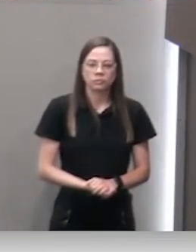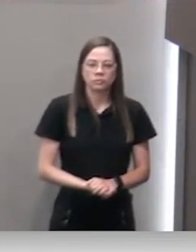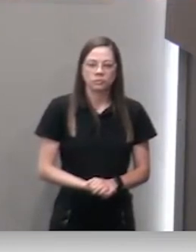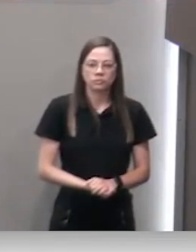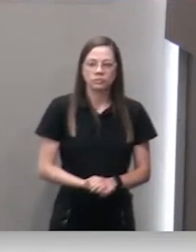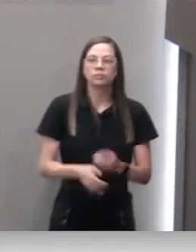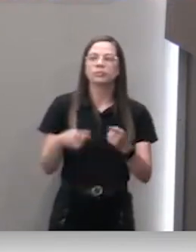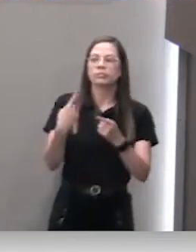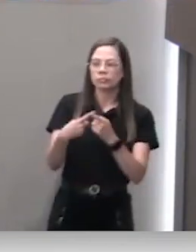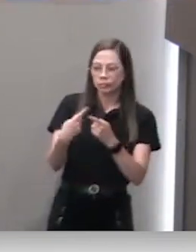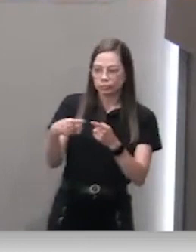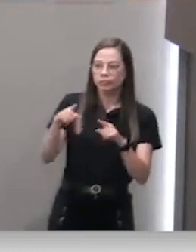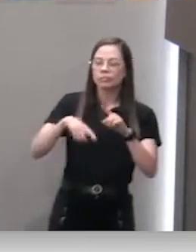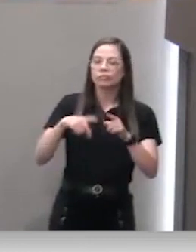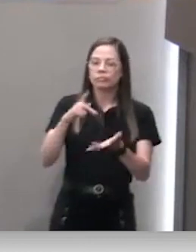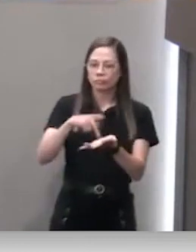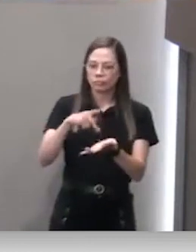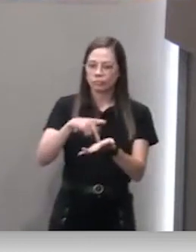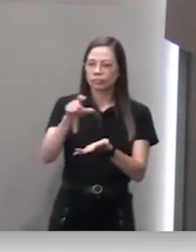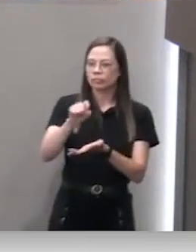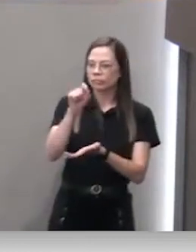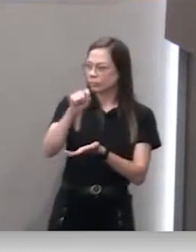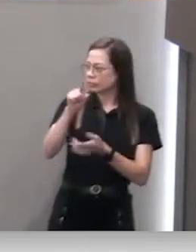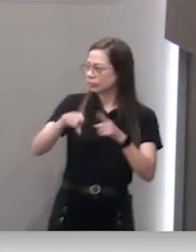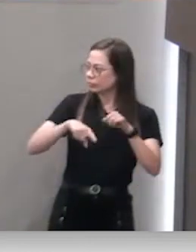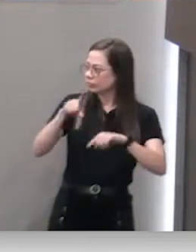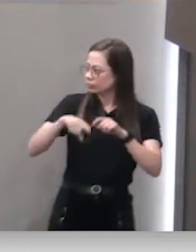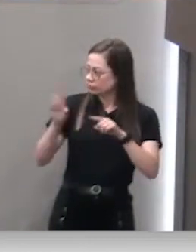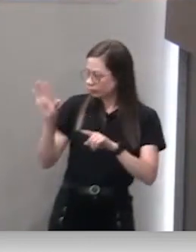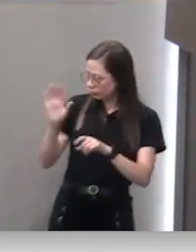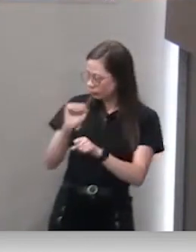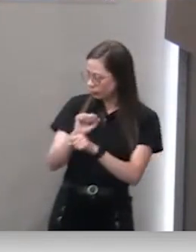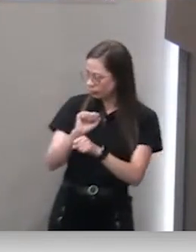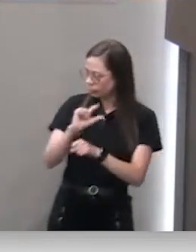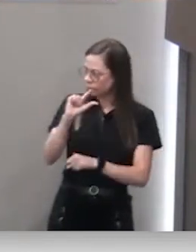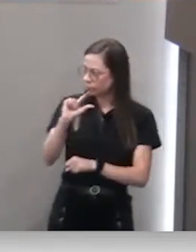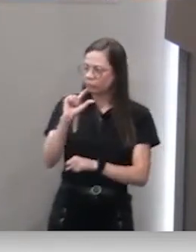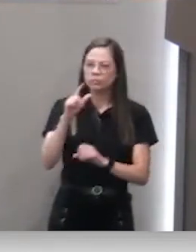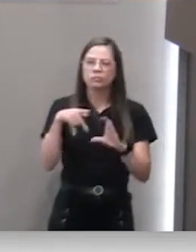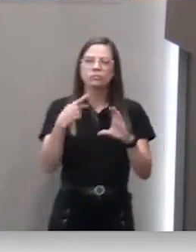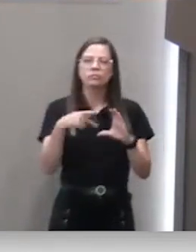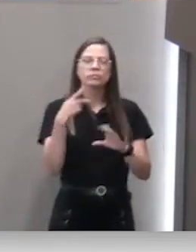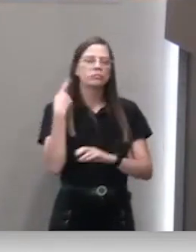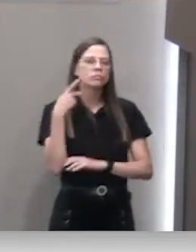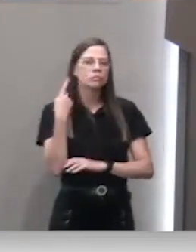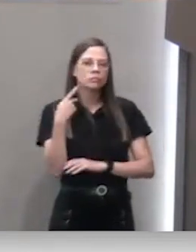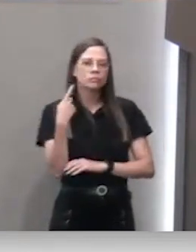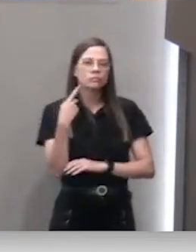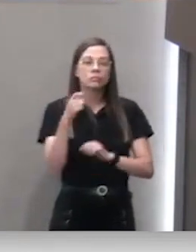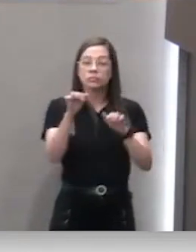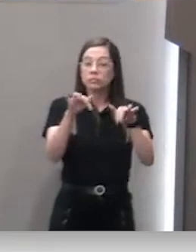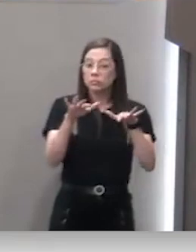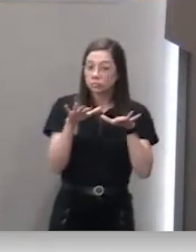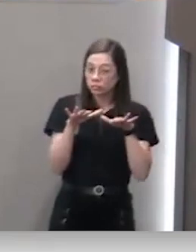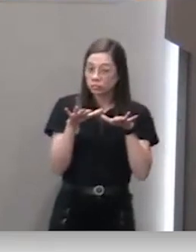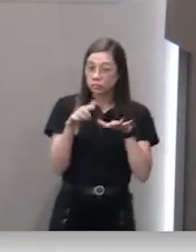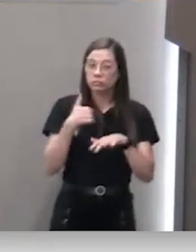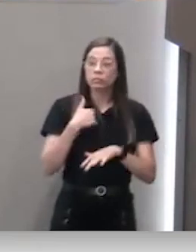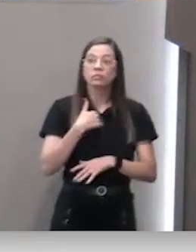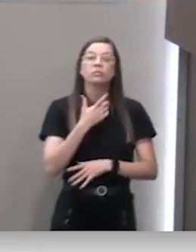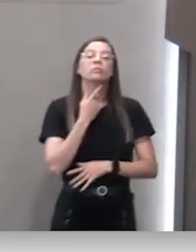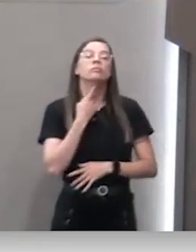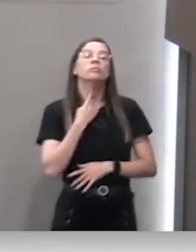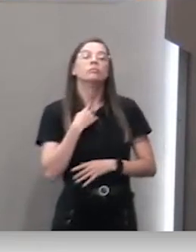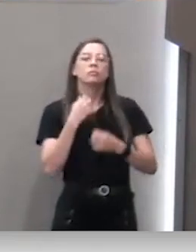Porque realmente esse material vereador, só um não minutinho. É adequado. Vereador, só um minutinho. Pessoal, eu gostaria